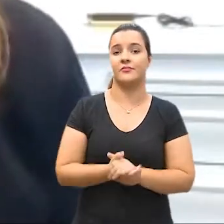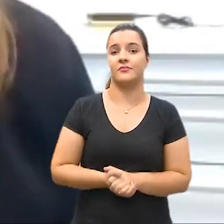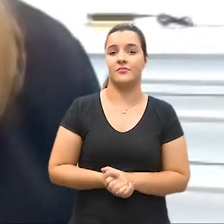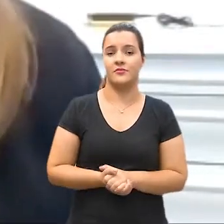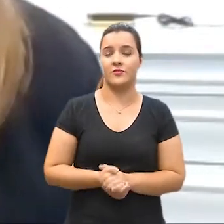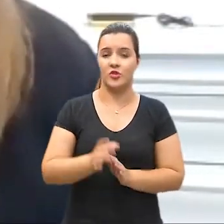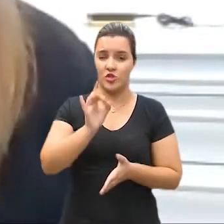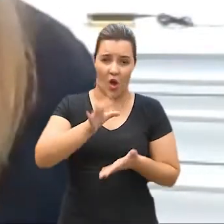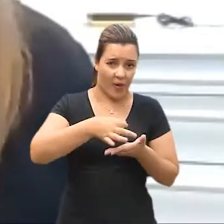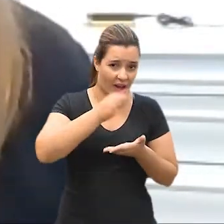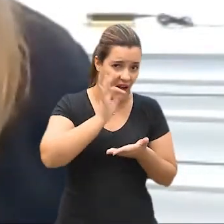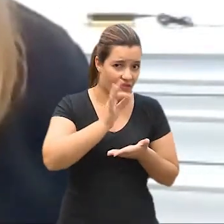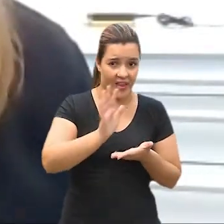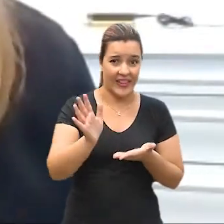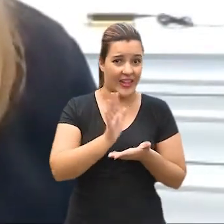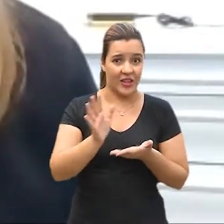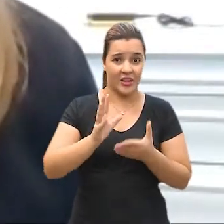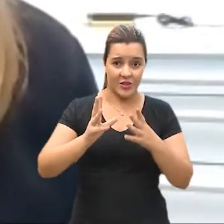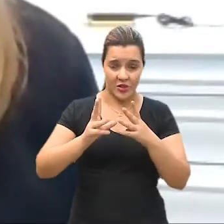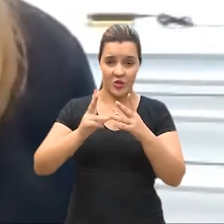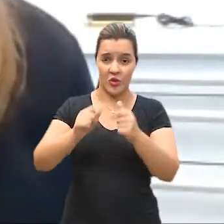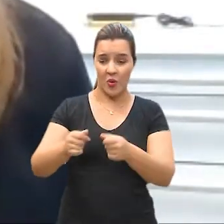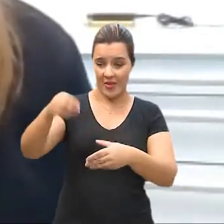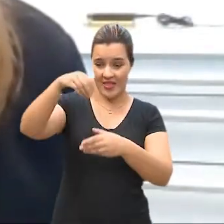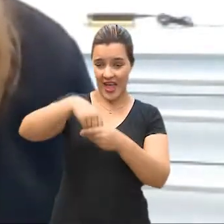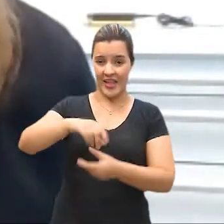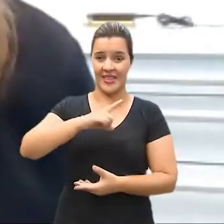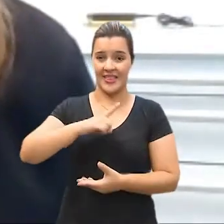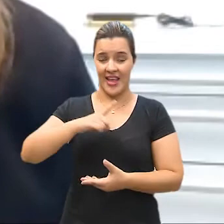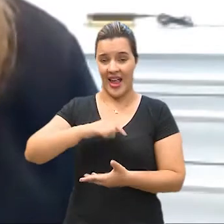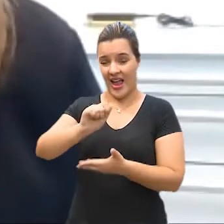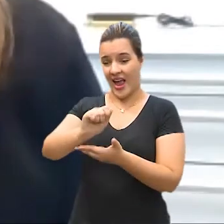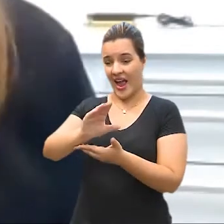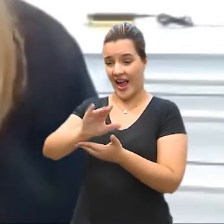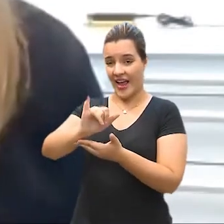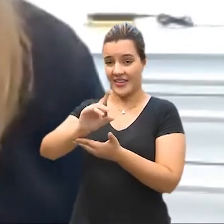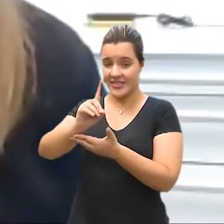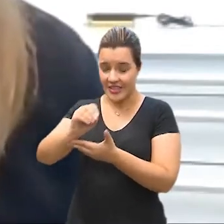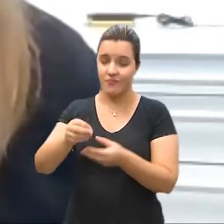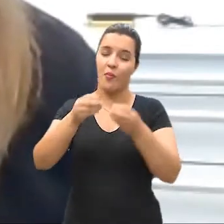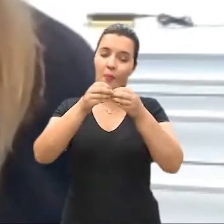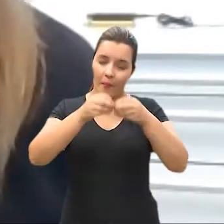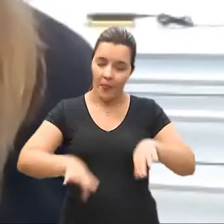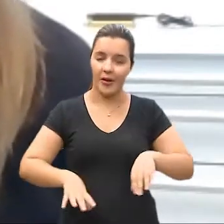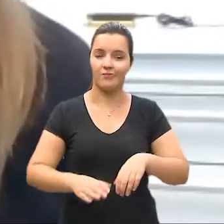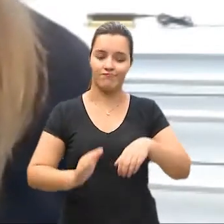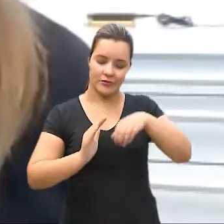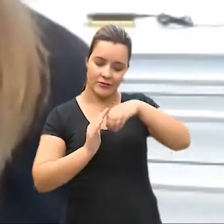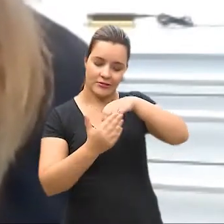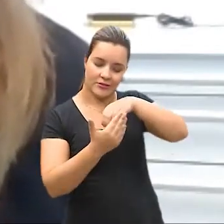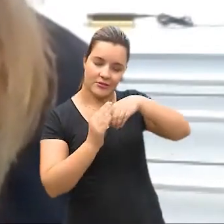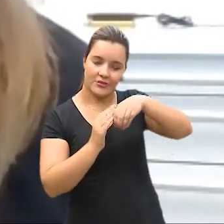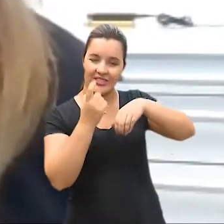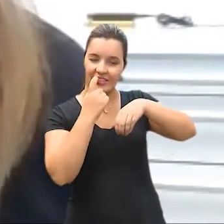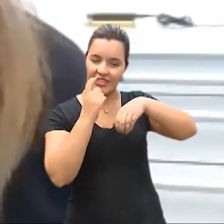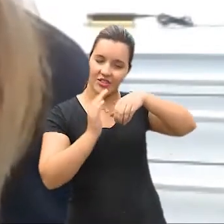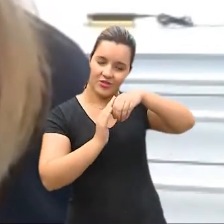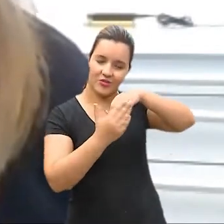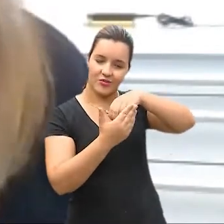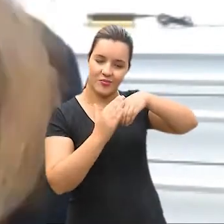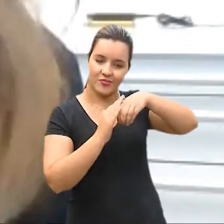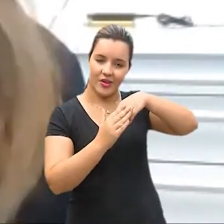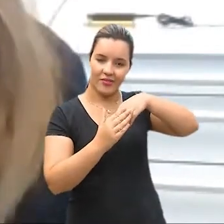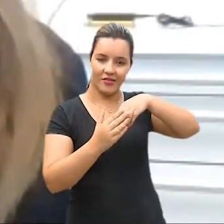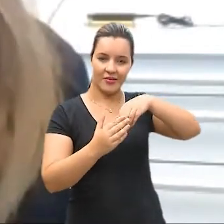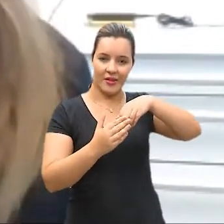só o café, né? Tudo que for ácido, ele acaba prejudicando o esmalte do dente. Por quê? Por conta